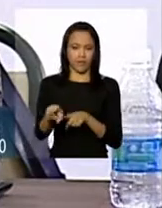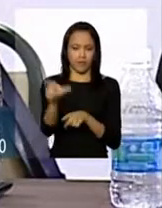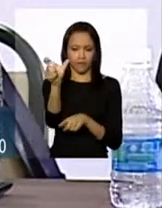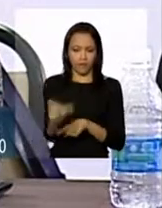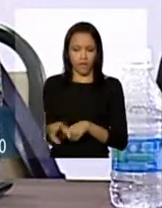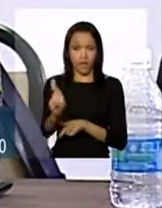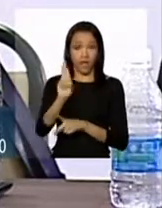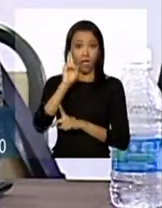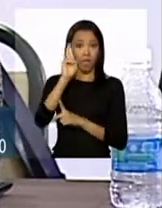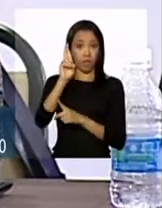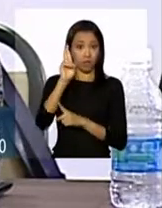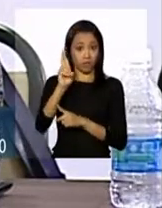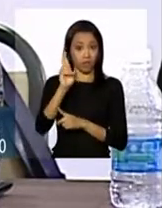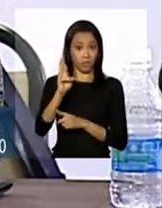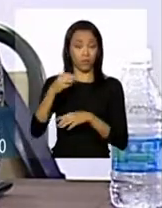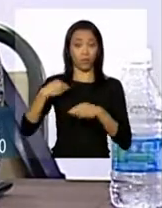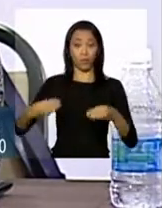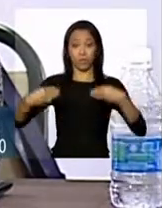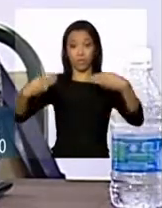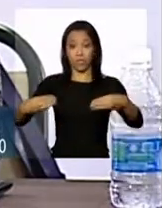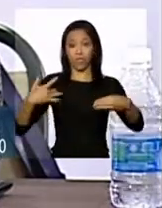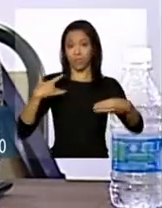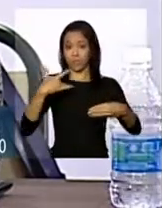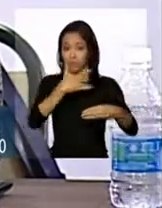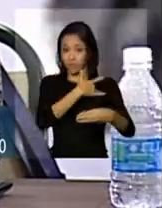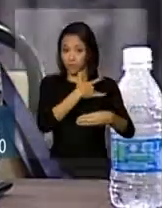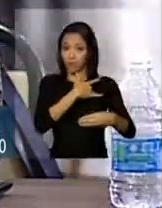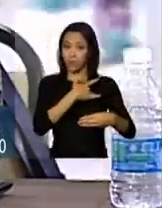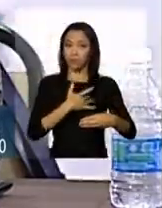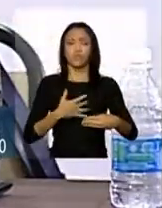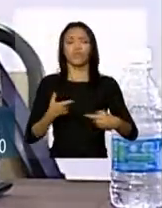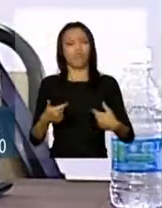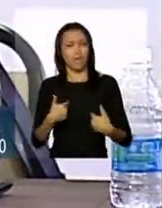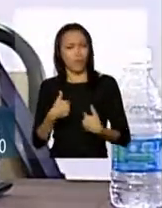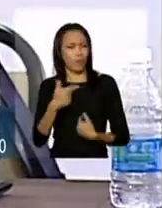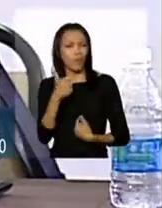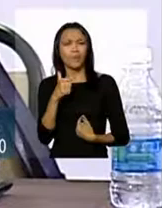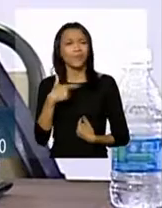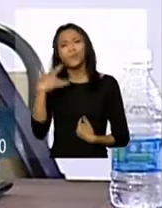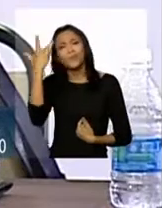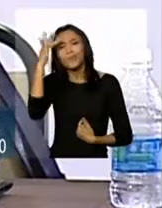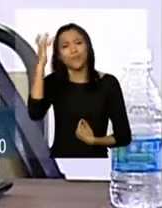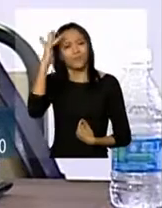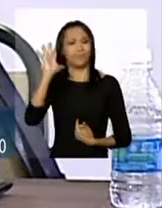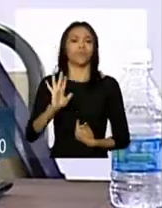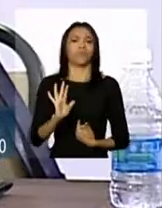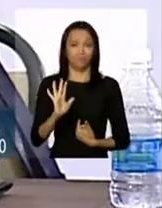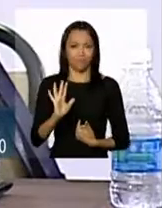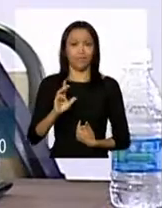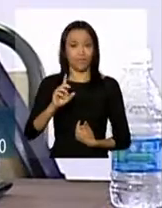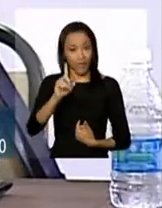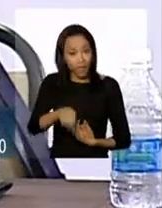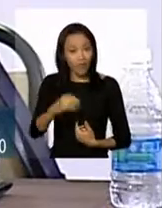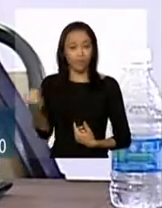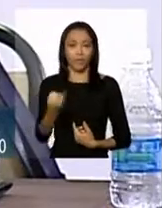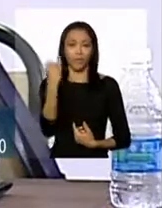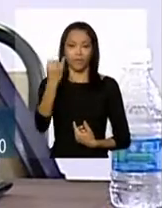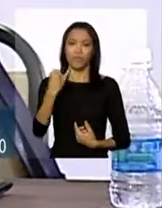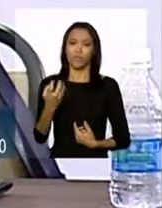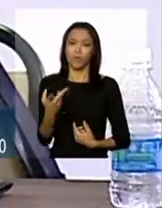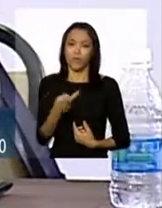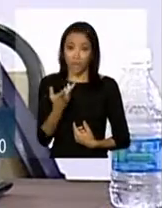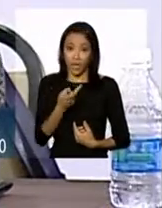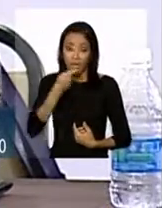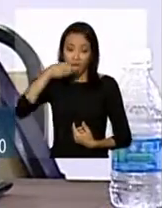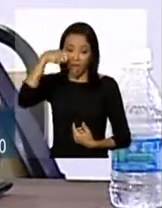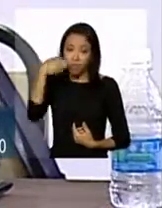representando o Ministério da Saúde, diz, sem dúvida nenhuma, da importância, e eu quero reforçar isso, para